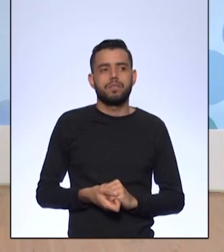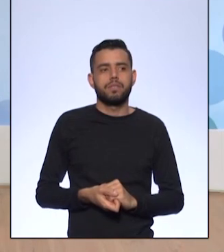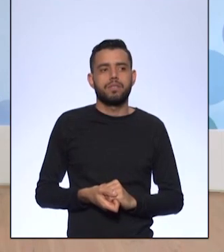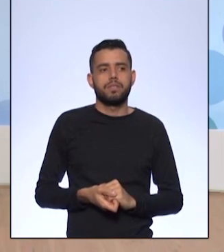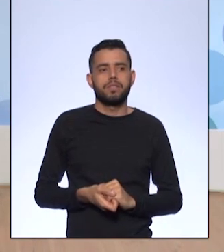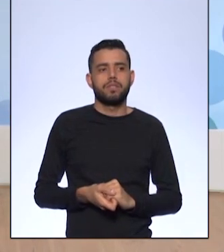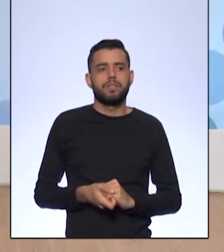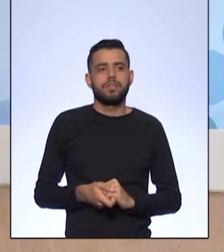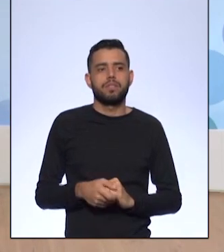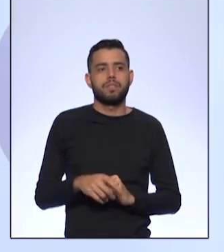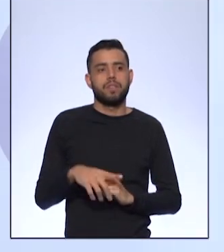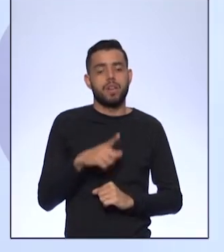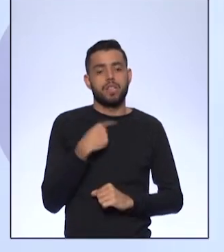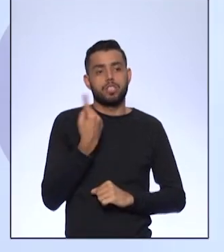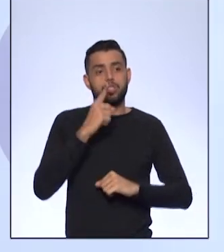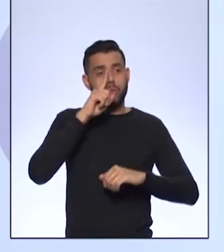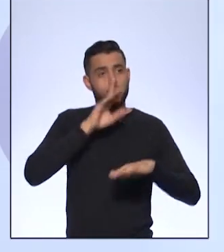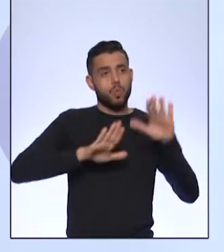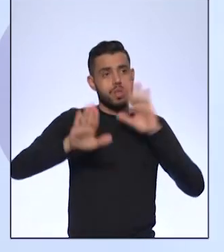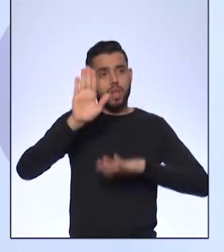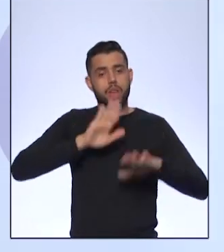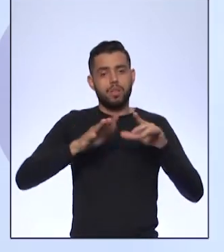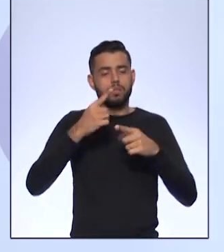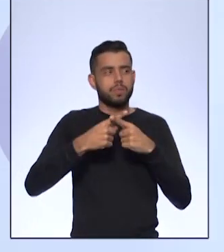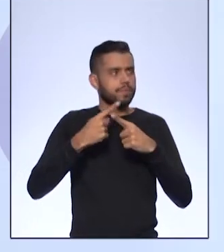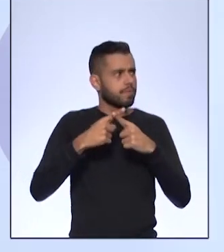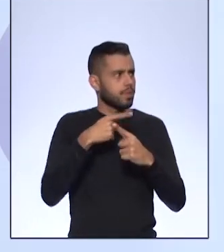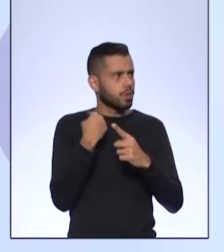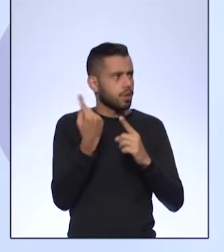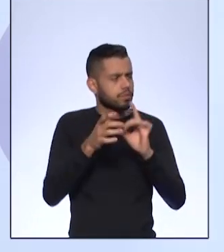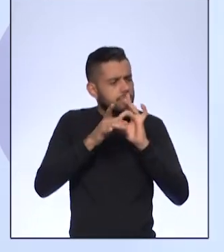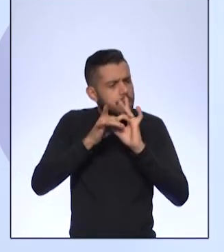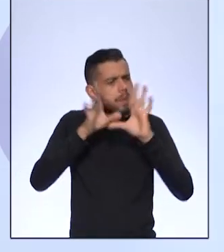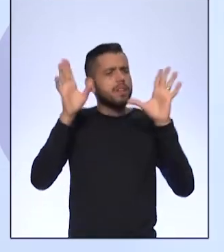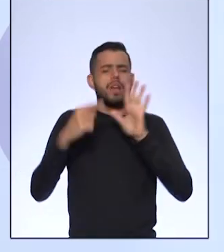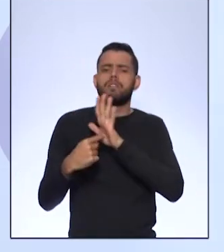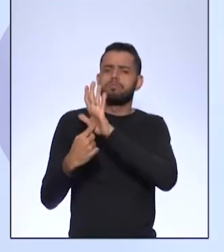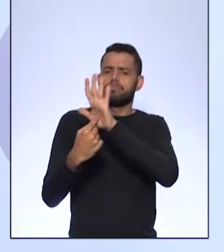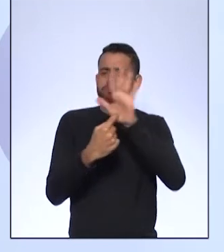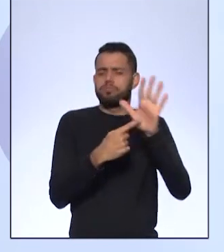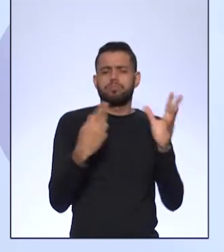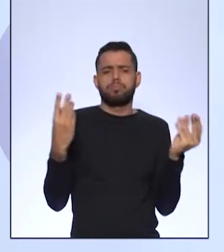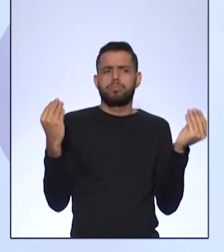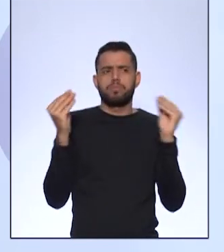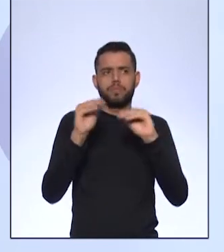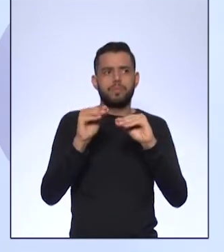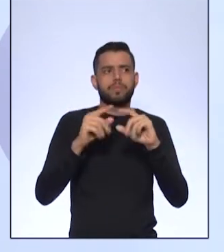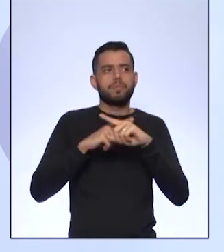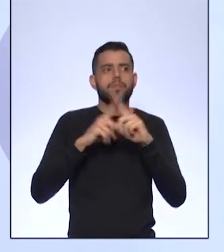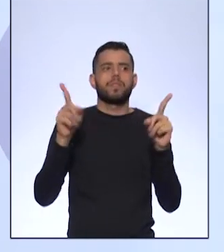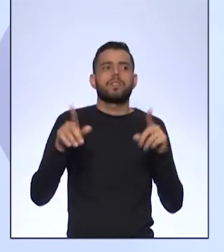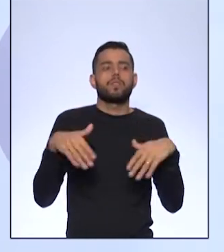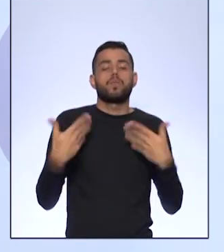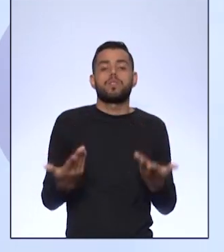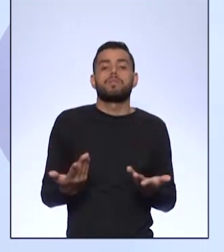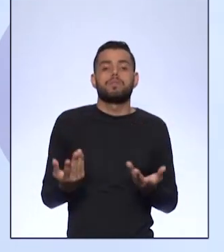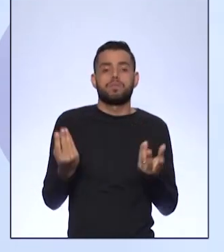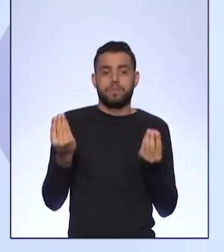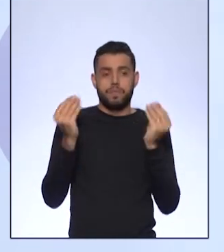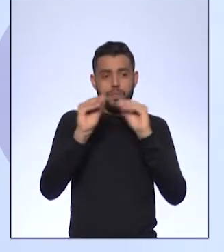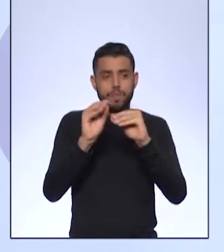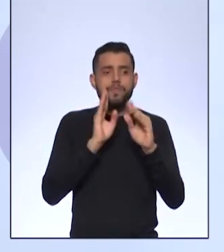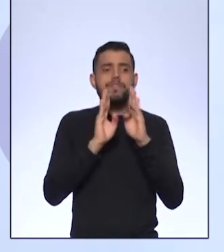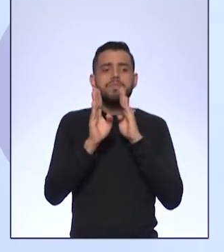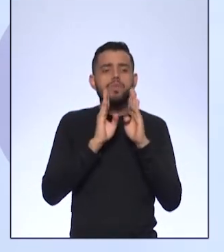a gente tem que tomar cuidado, porque é óbvio que a gente tem total liberdade de expressão, mas é como eu disse, quando você faz uma postagem no Facebook ou no